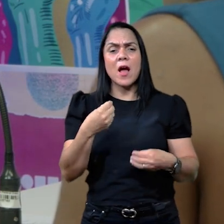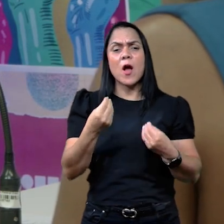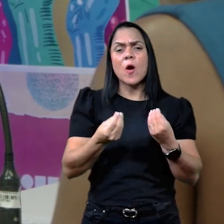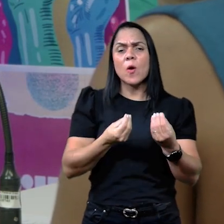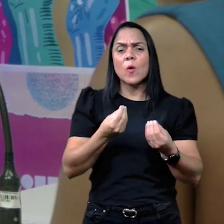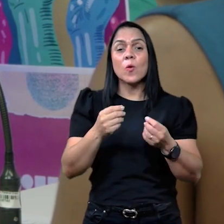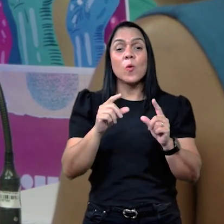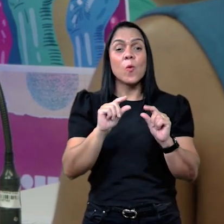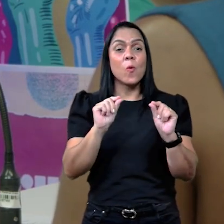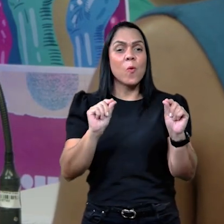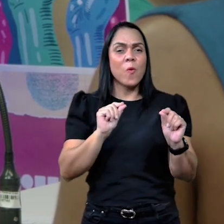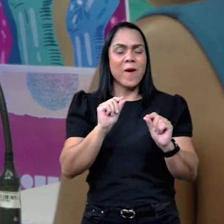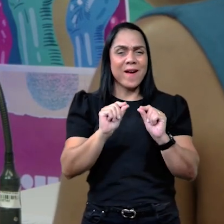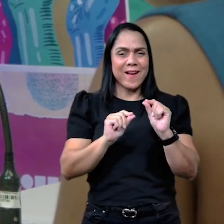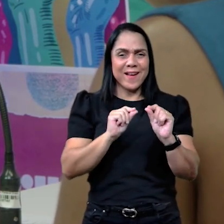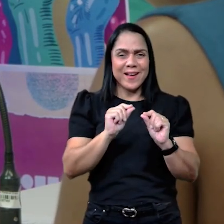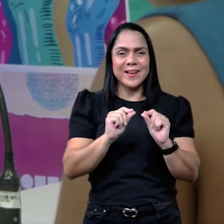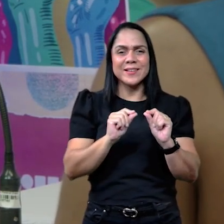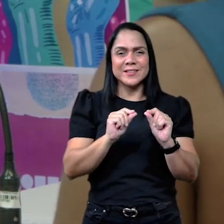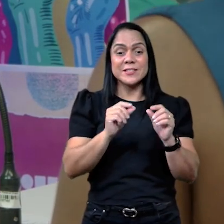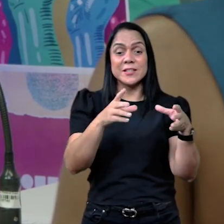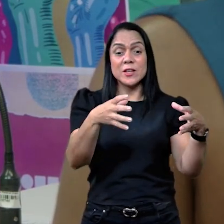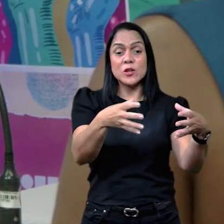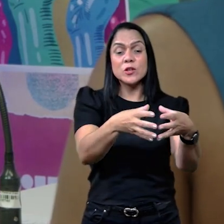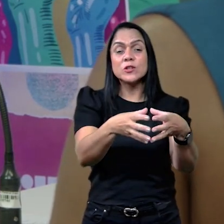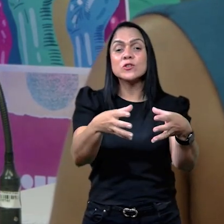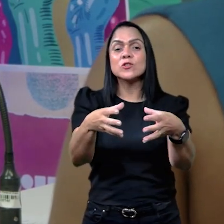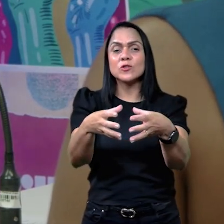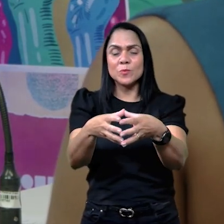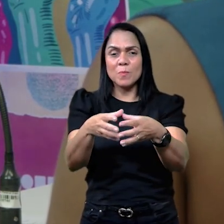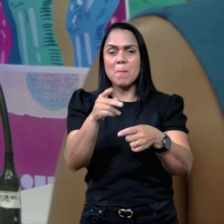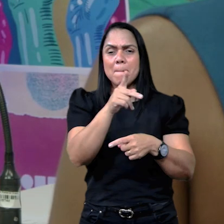contribuições também, né, esses povos. A gente sabe que ele, desde